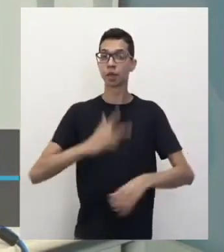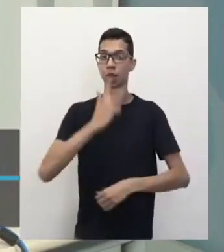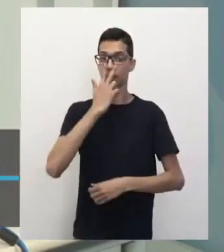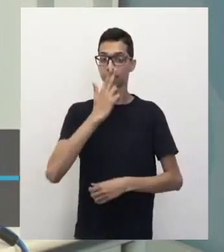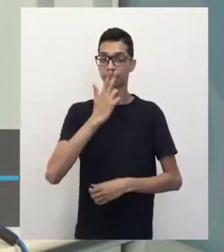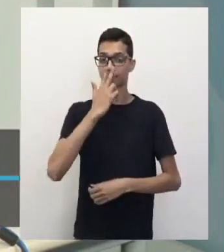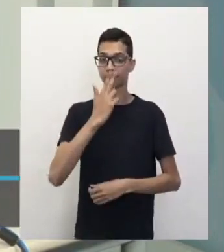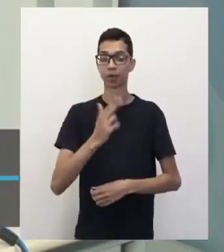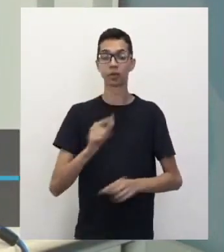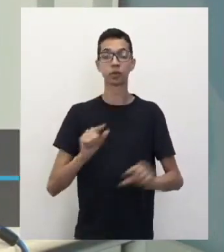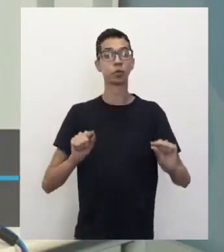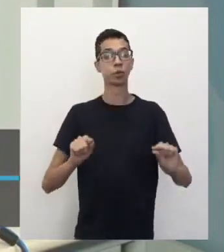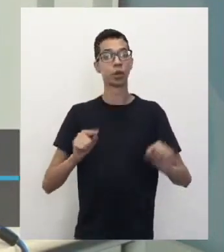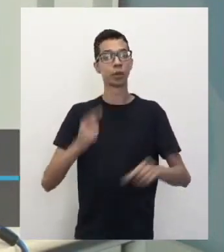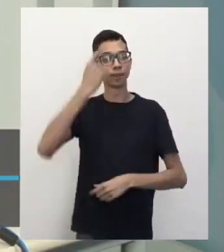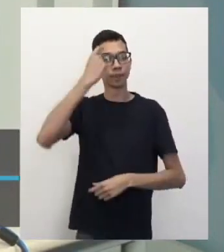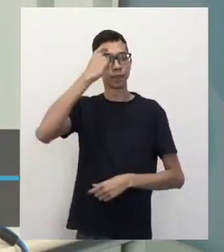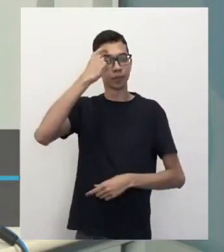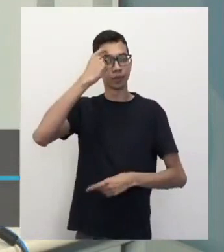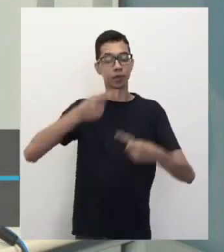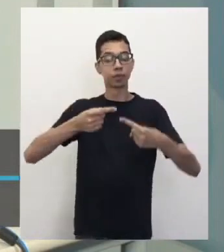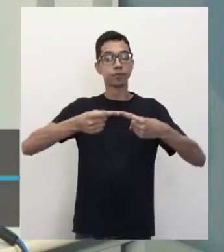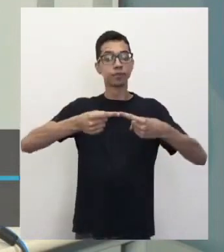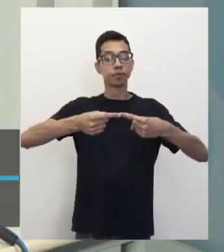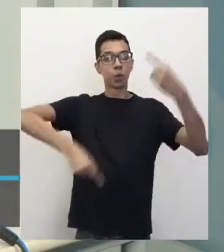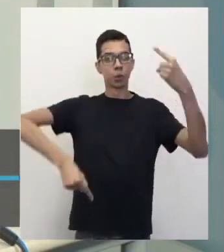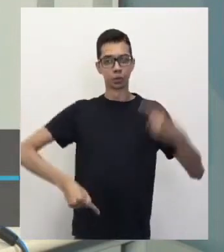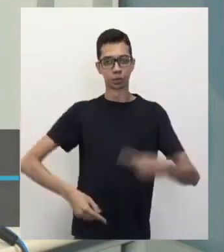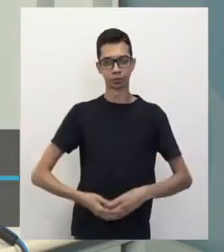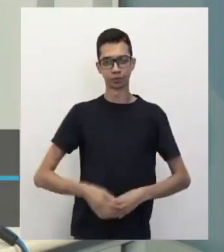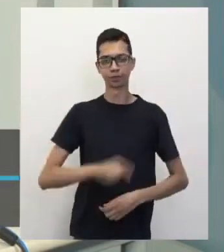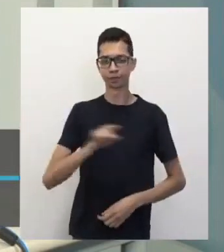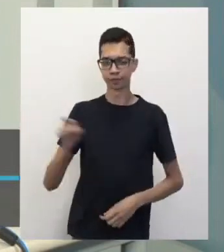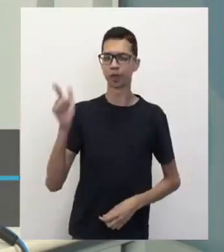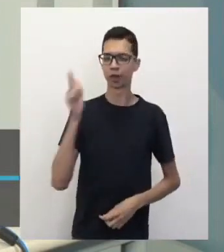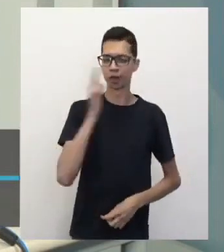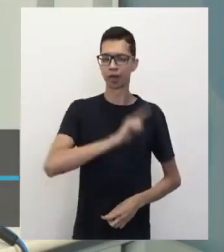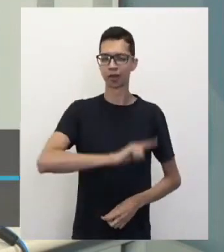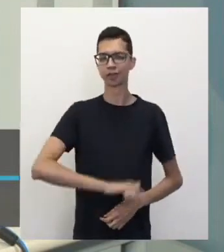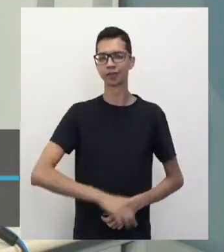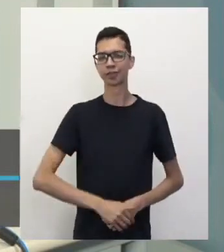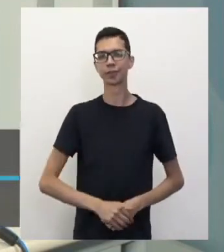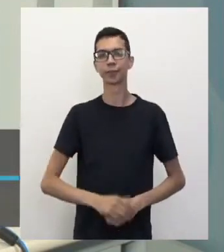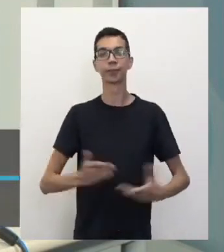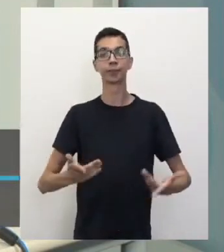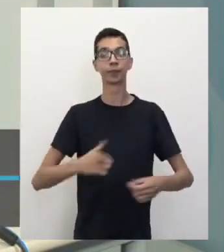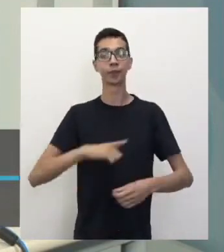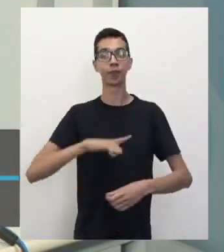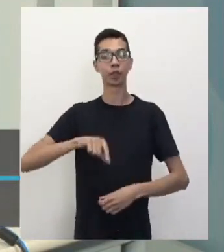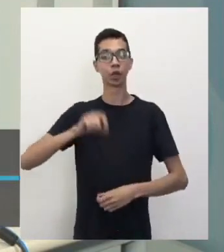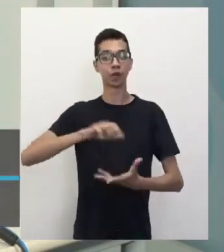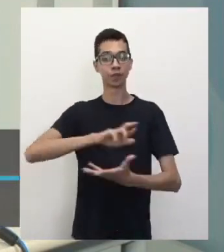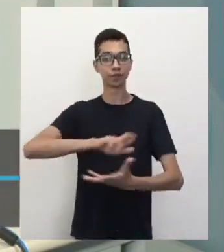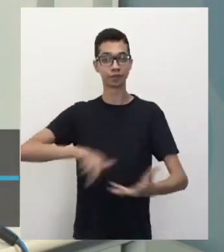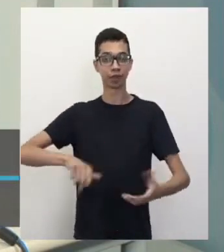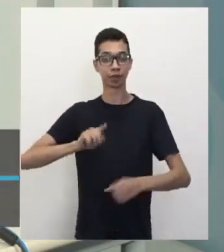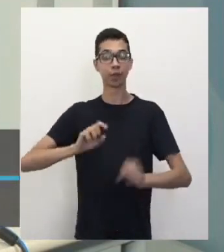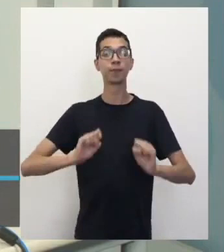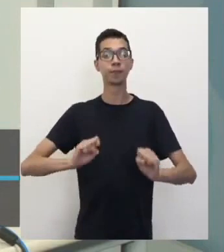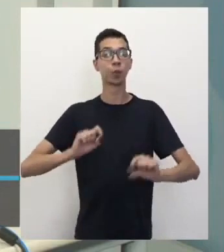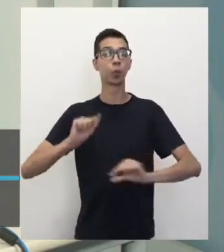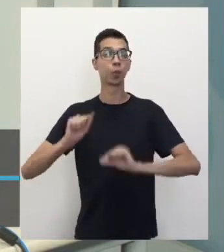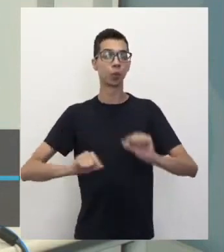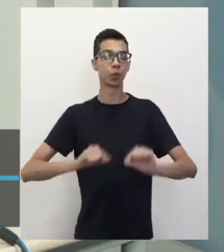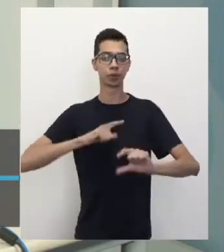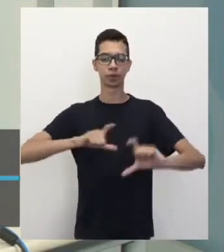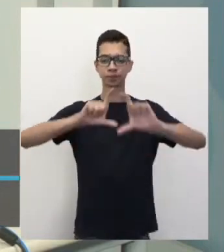aí, uma quebra do pensamento. Então, vocês conseguiram. Então, essa aí, como tem muitas opções, você pode deixar a oração